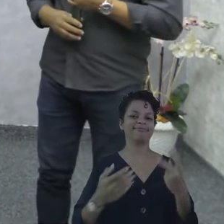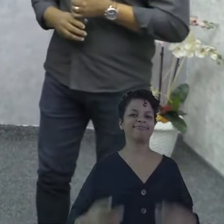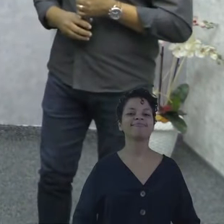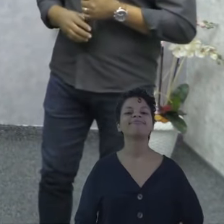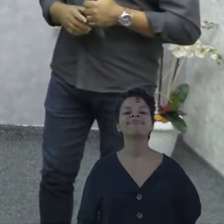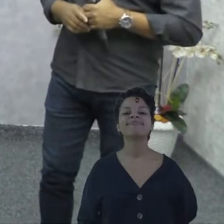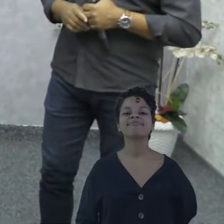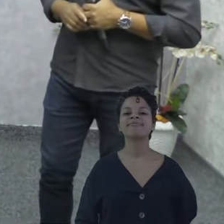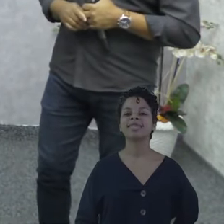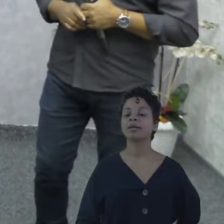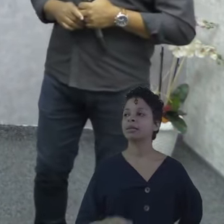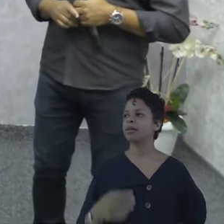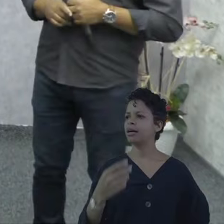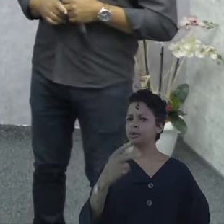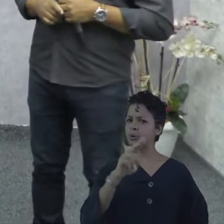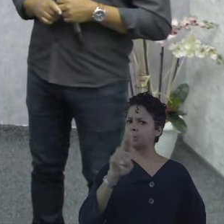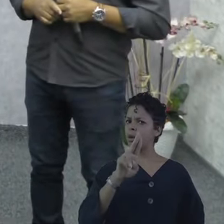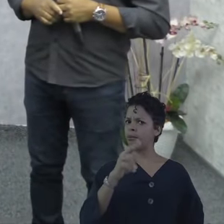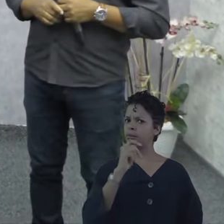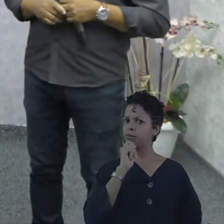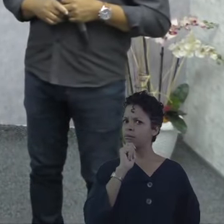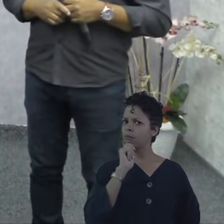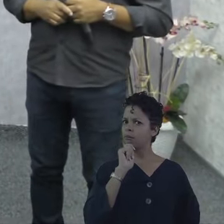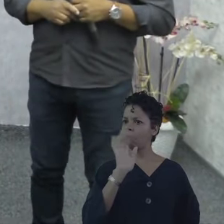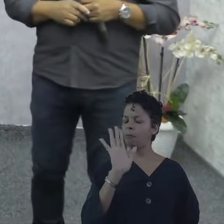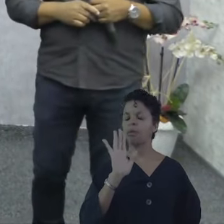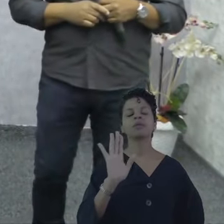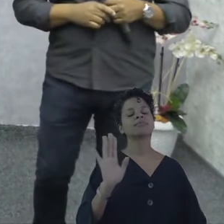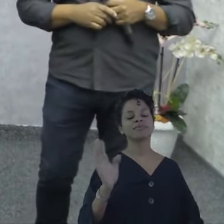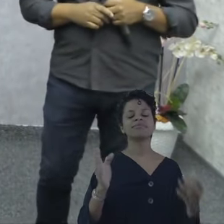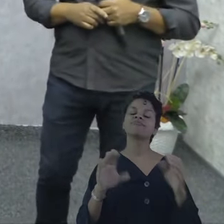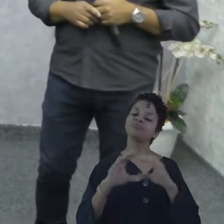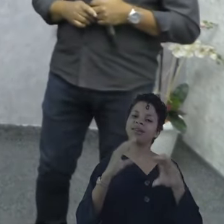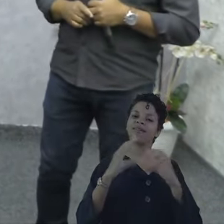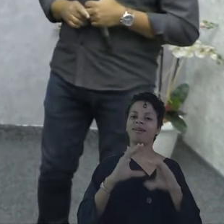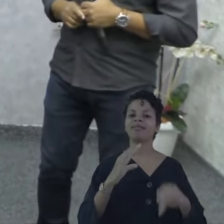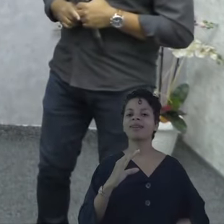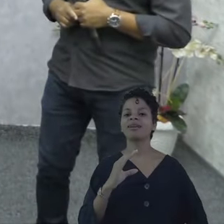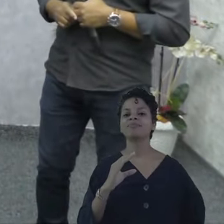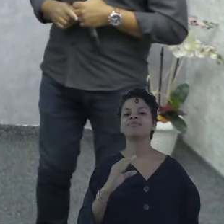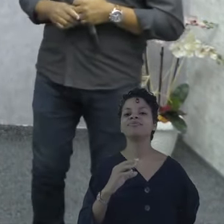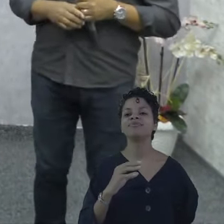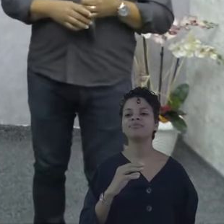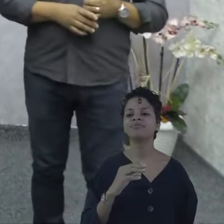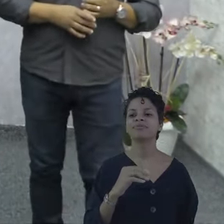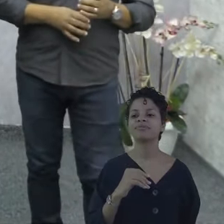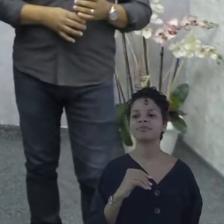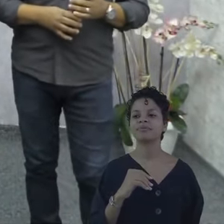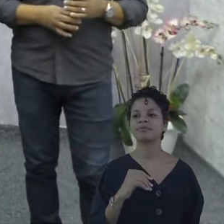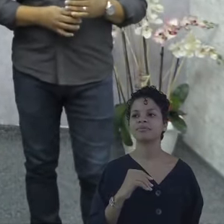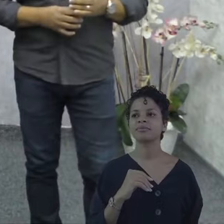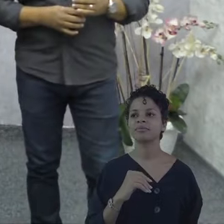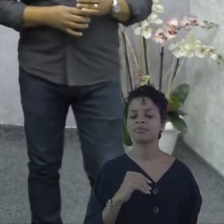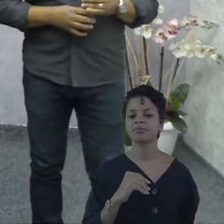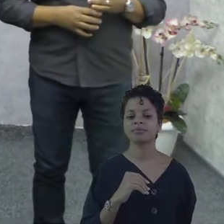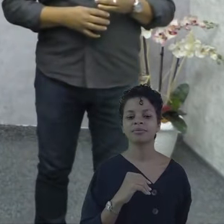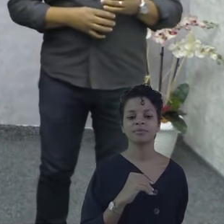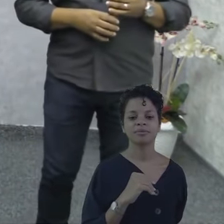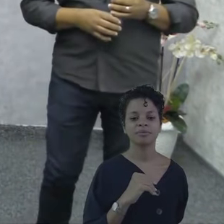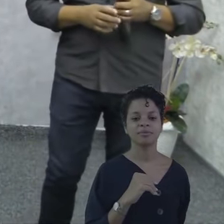voz ainda, não pode? Nem seu nome? Não, não. Ele não pode falar? Então vamos cantar. Então eu também não vou falar, não. Vamos cantar. Cantamos.